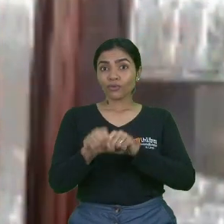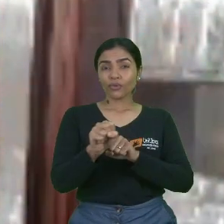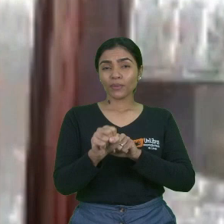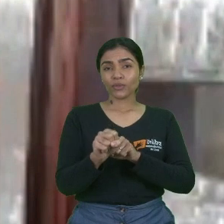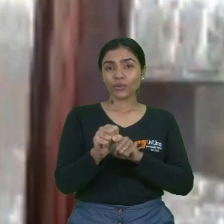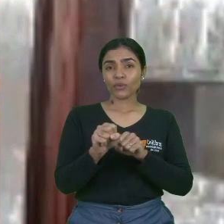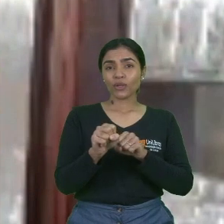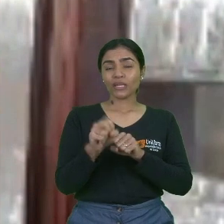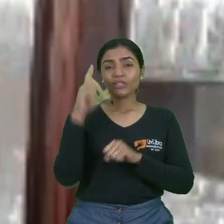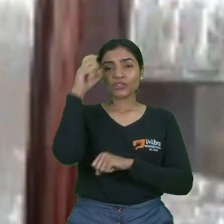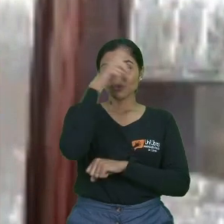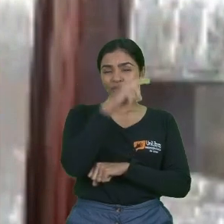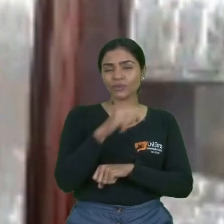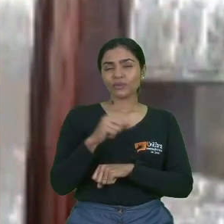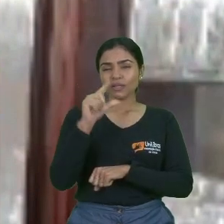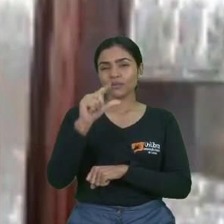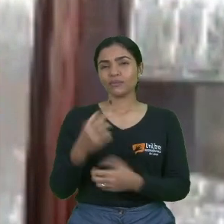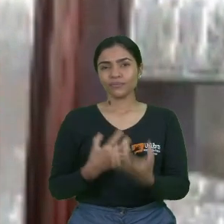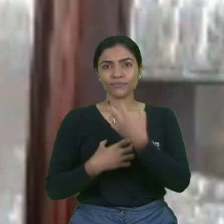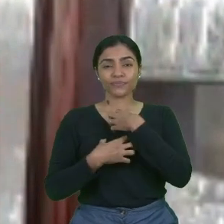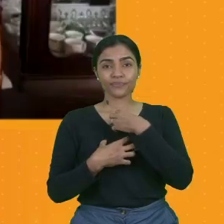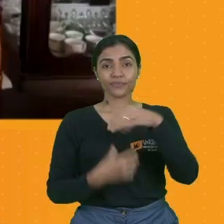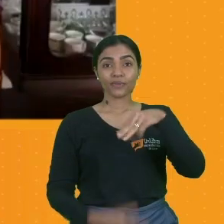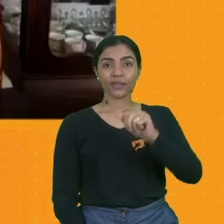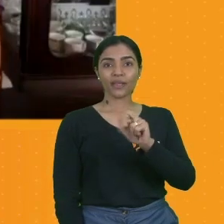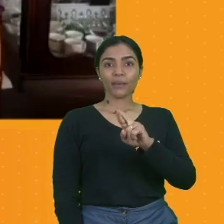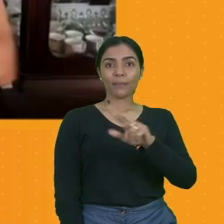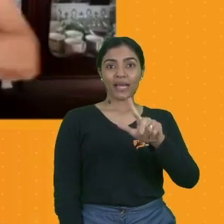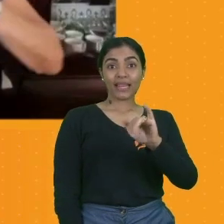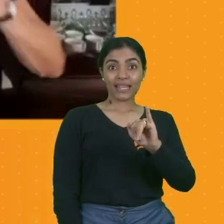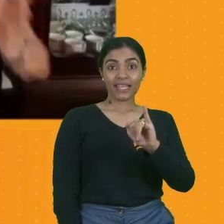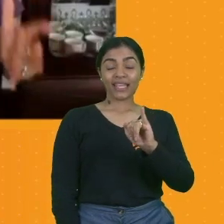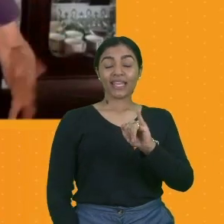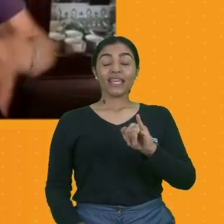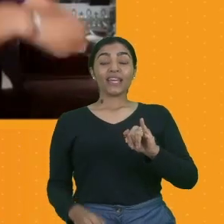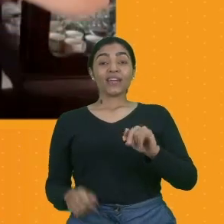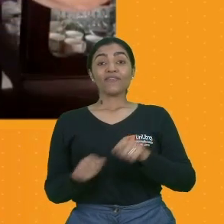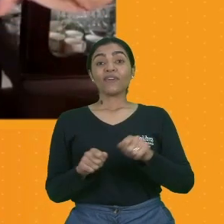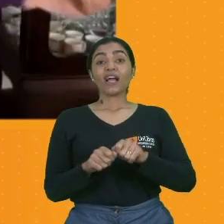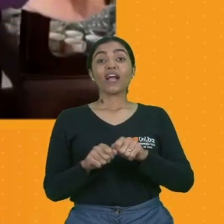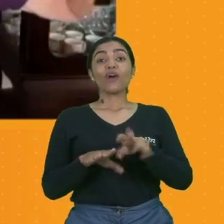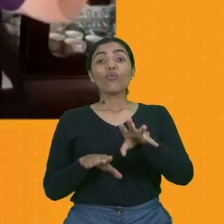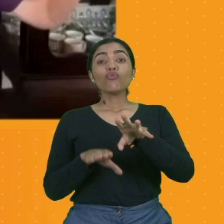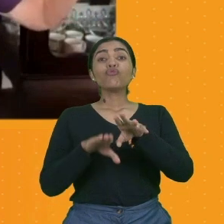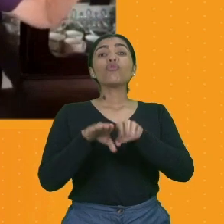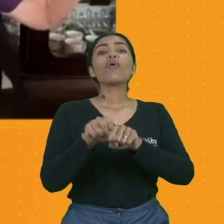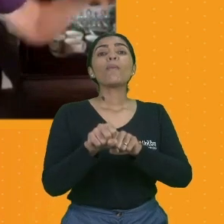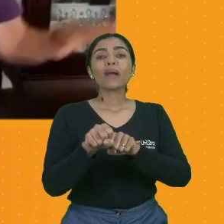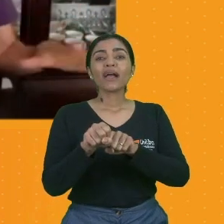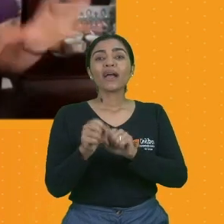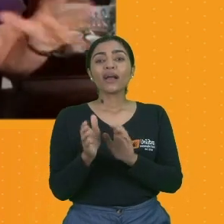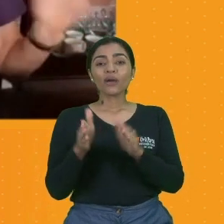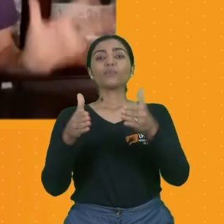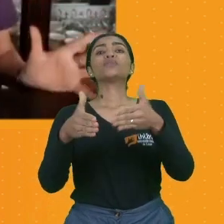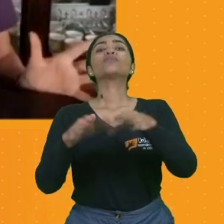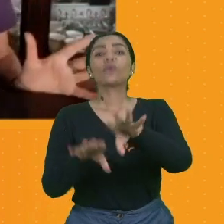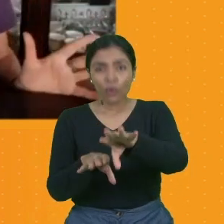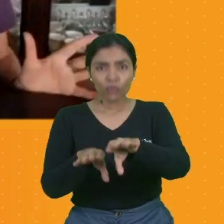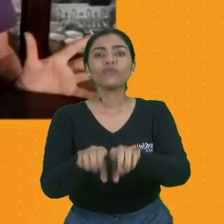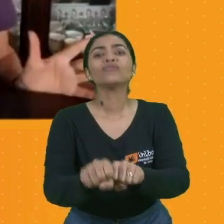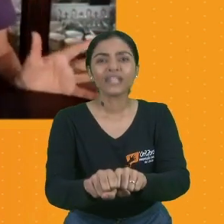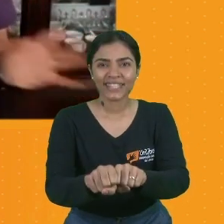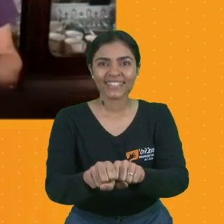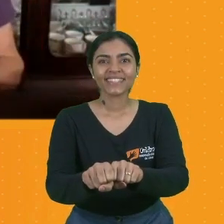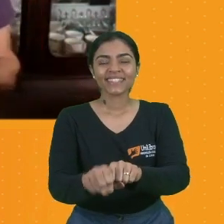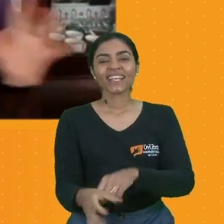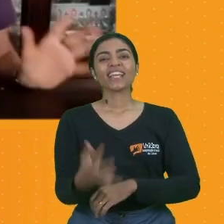faz muito bem formação dos formadores e tomarem coisa muito grande que eu conheço razoavelmente